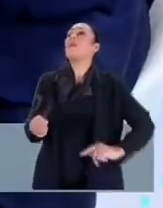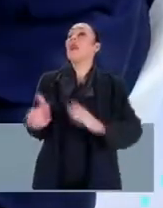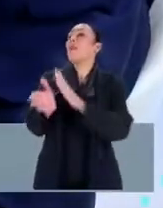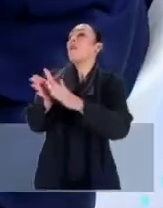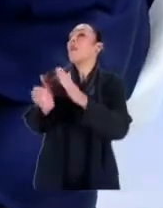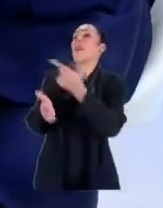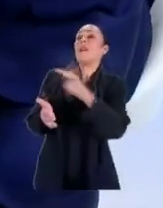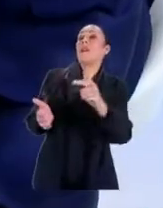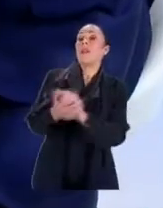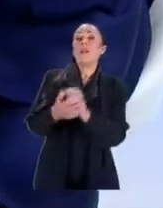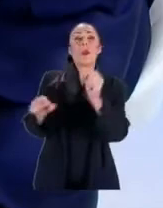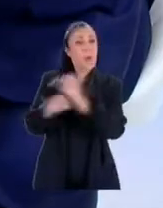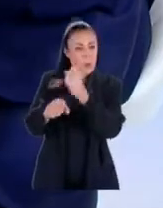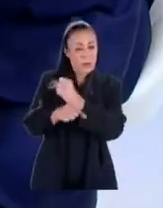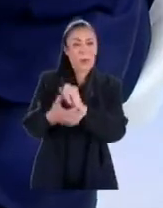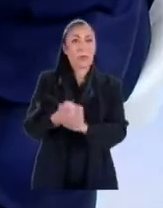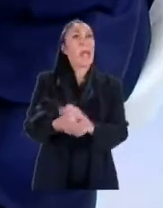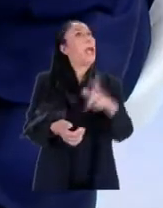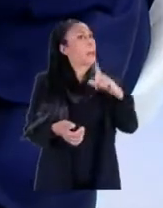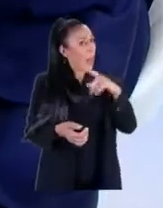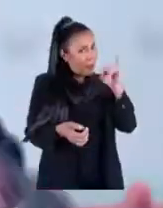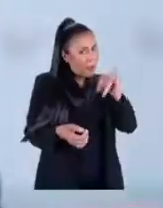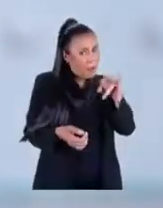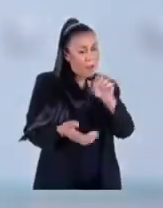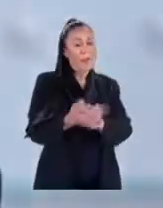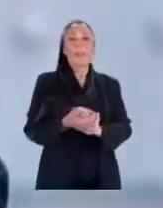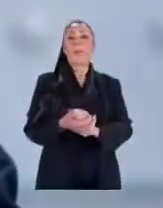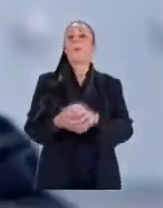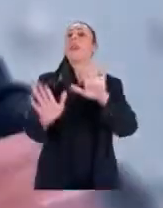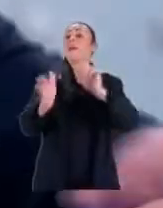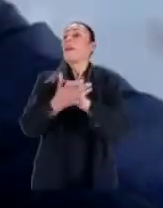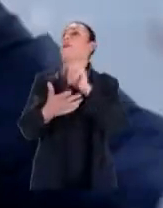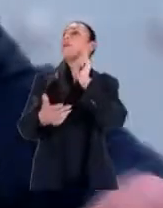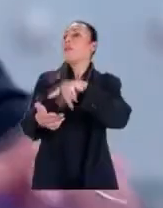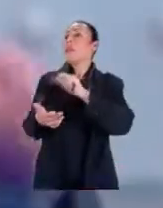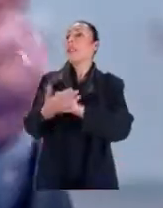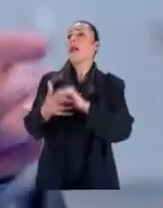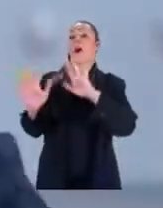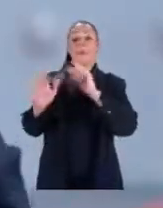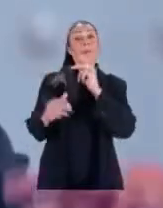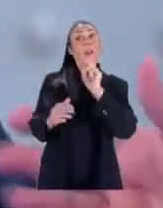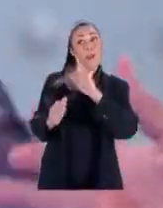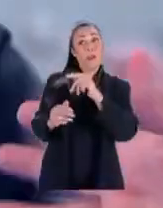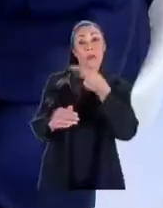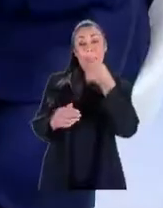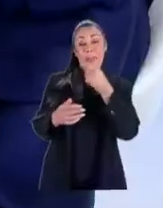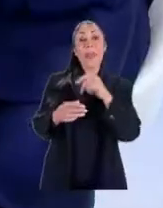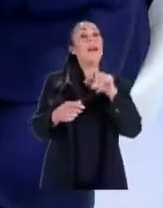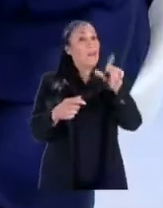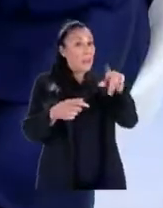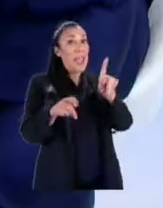lógico que teve ferrovia. Que teve. É o seguinte, você é o seguinte, eu vou te mandar...